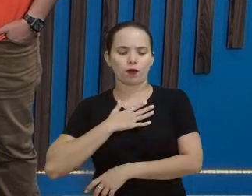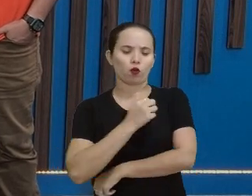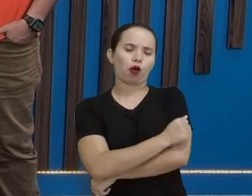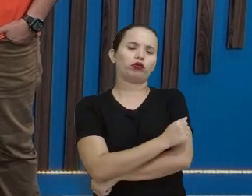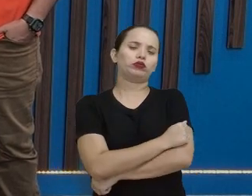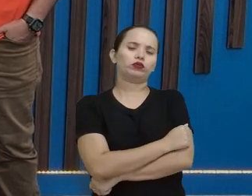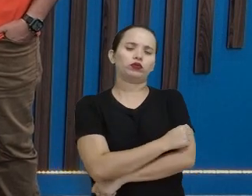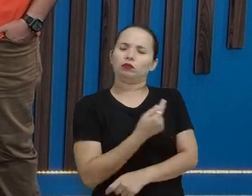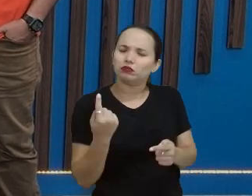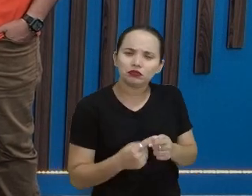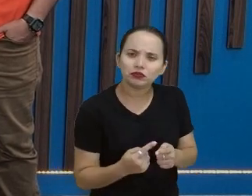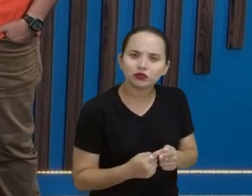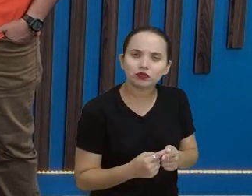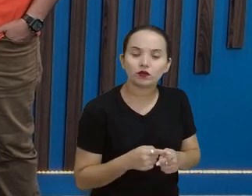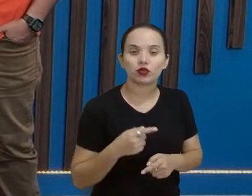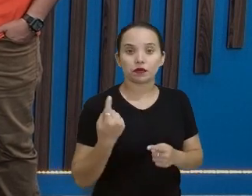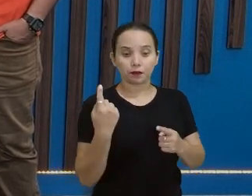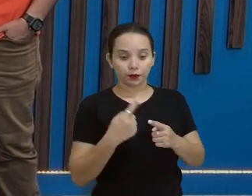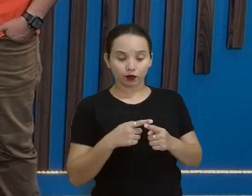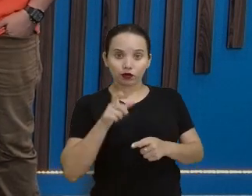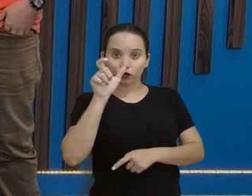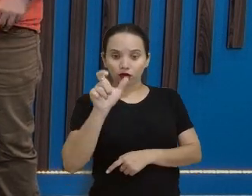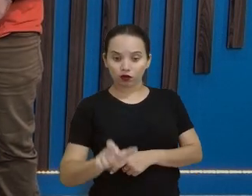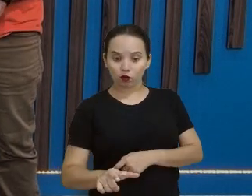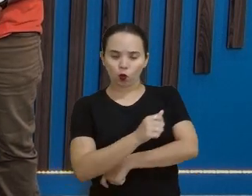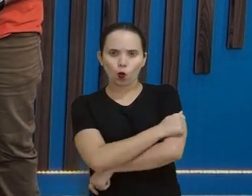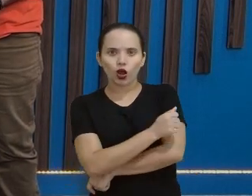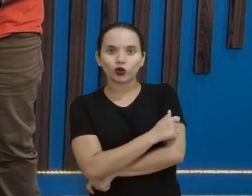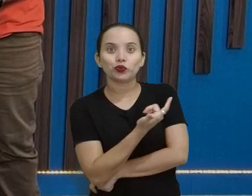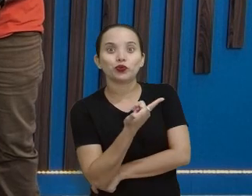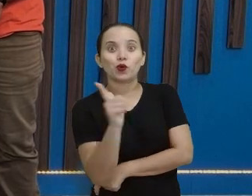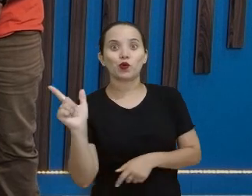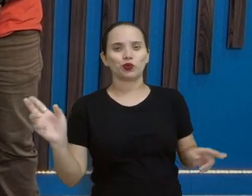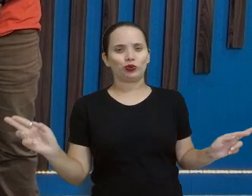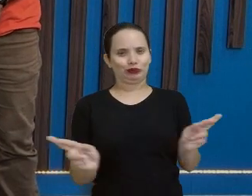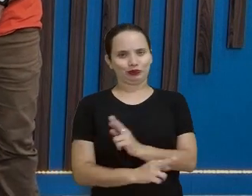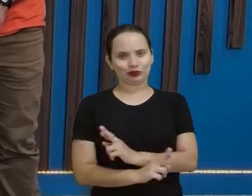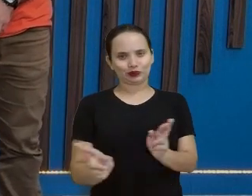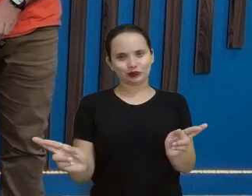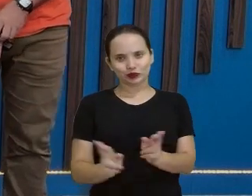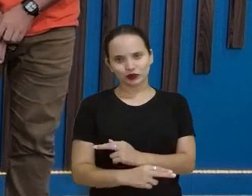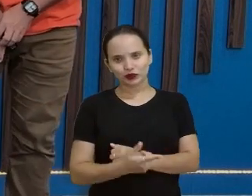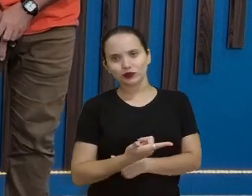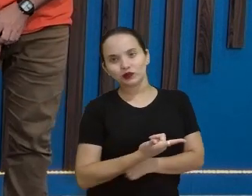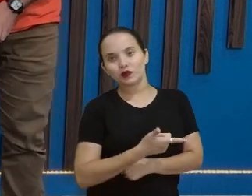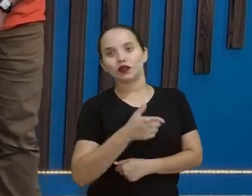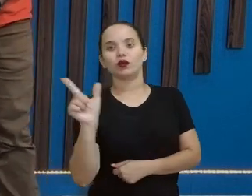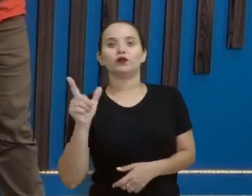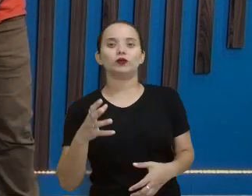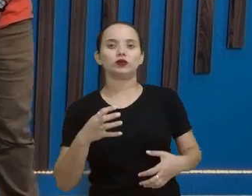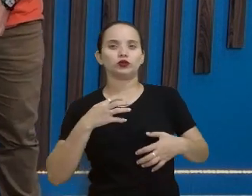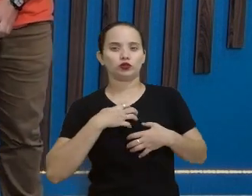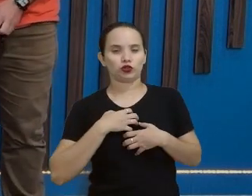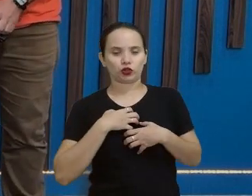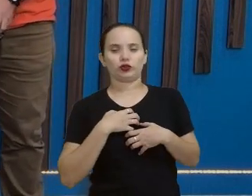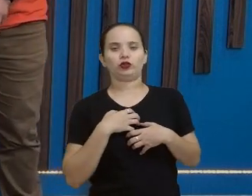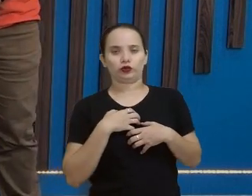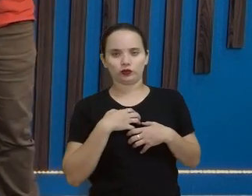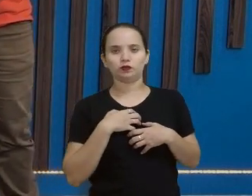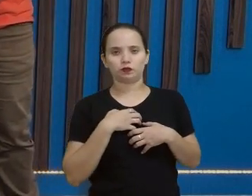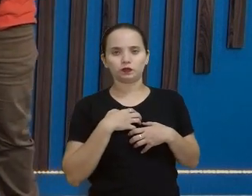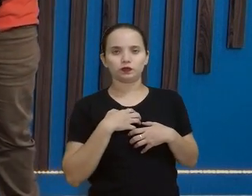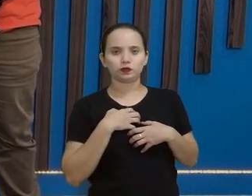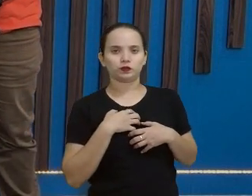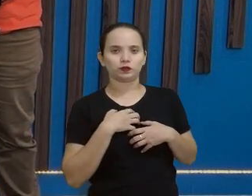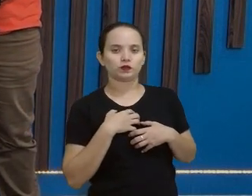quê? Porque esse aluno, essa aluna é outra relação, né? É outra forma de se encarar.